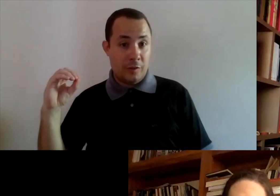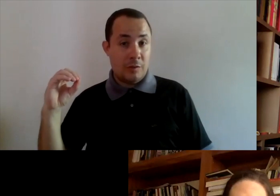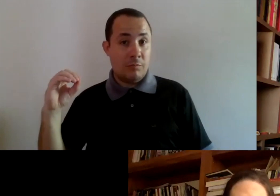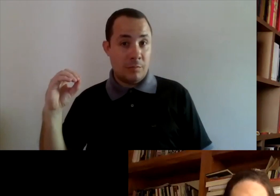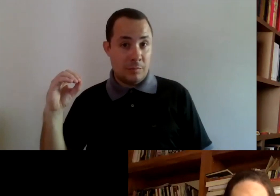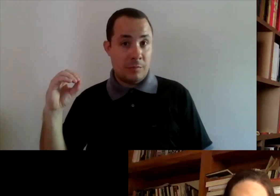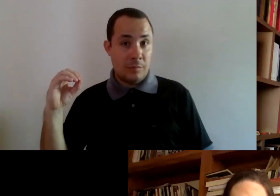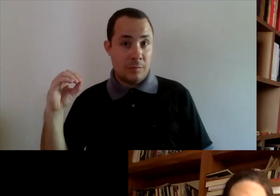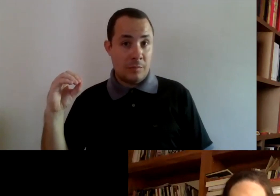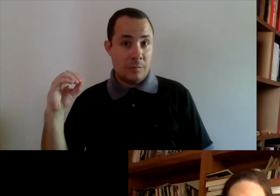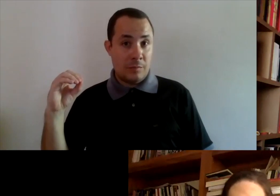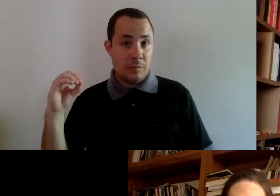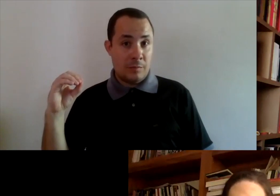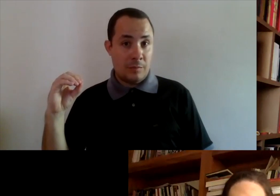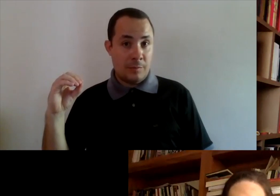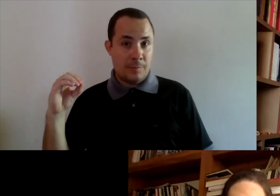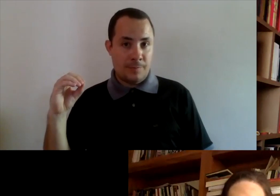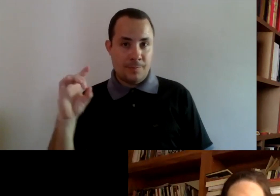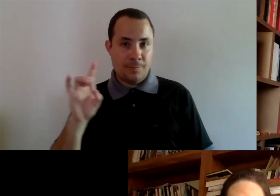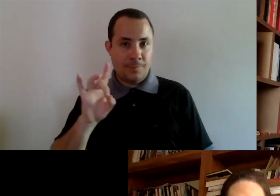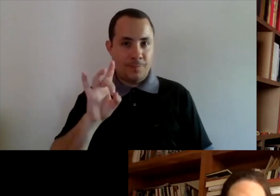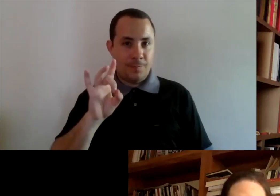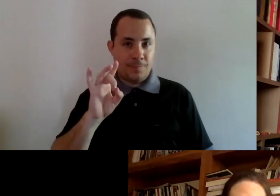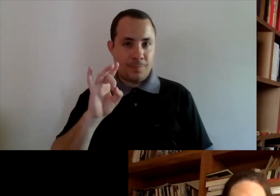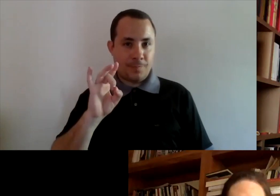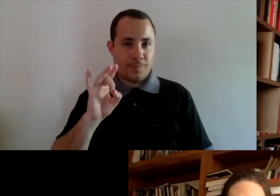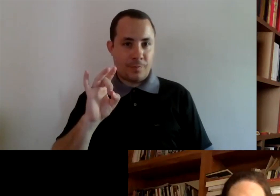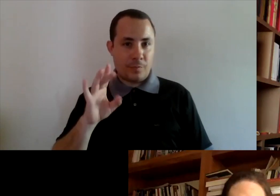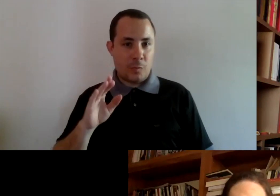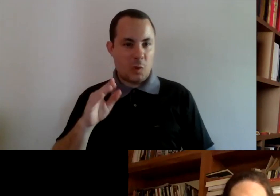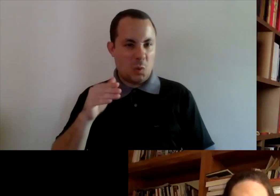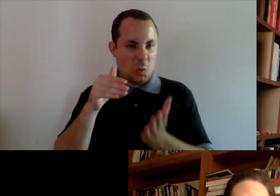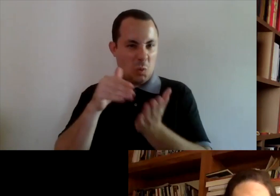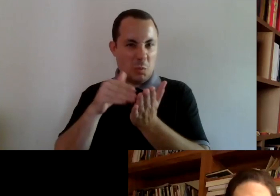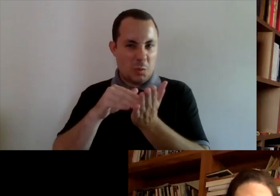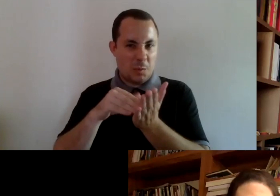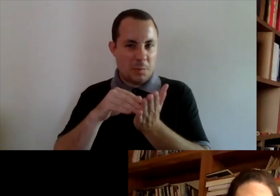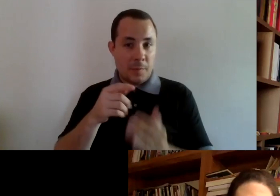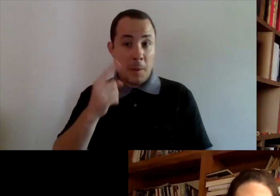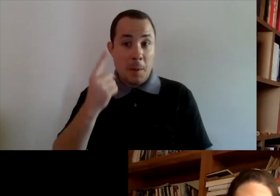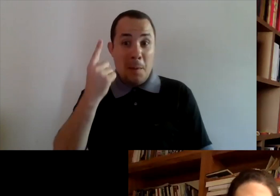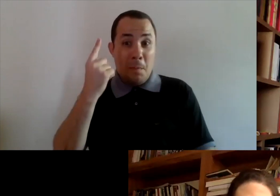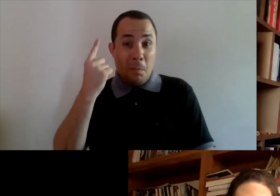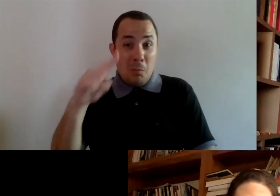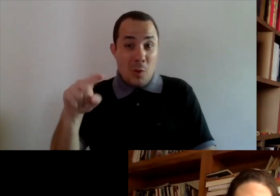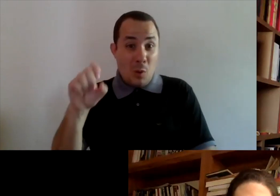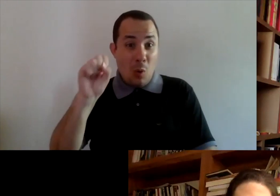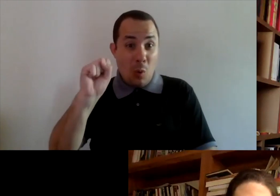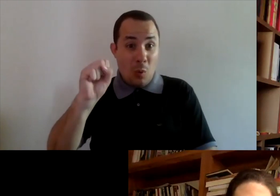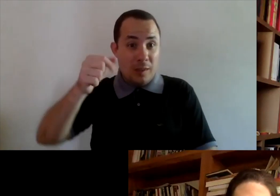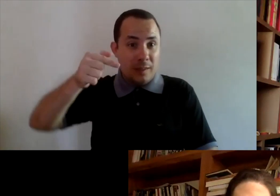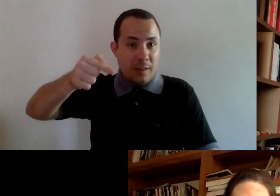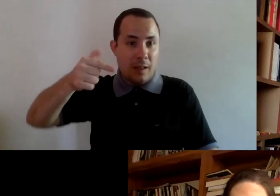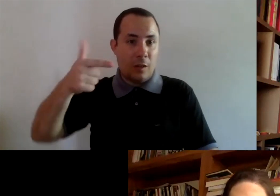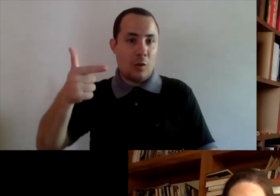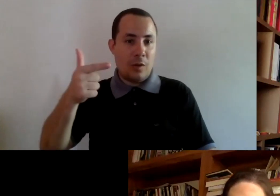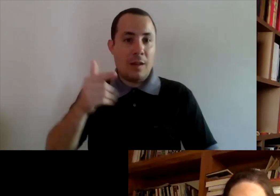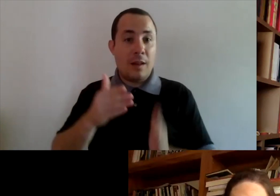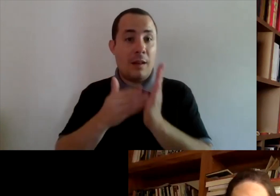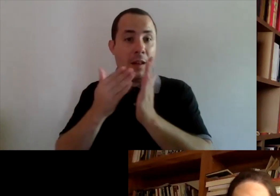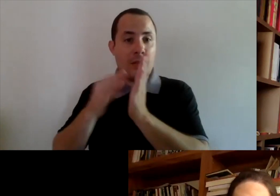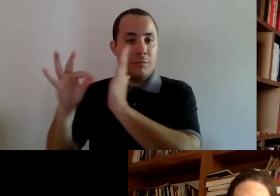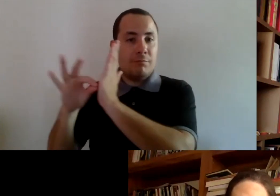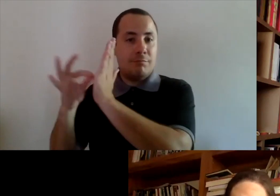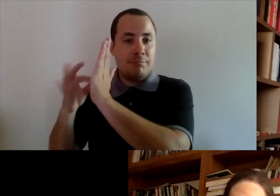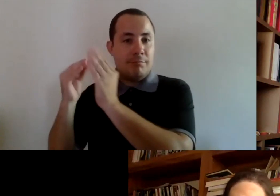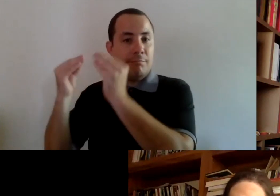Saiu só os finalistas, foram 1.872 livros escritos. Então, isso diz